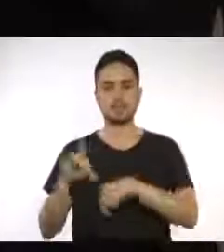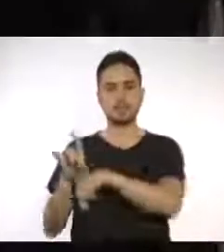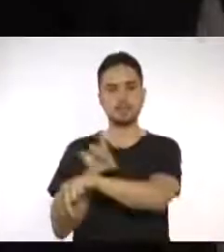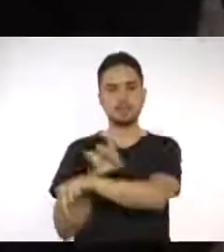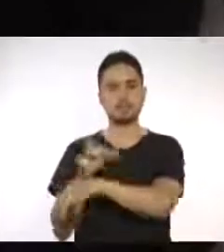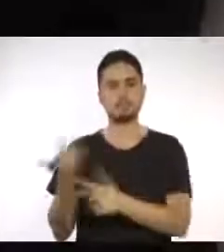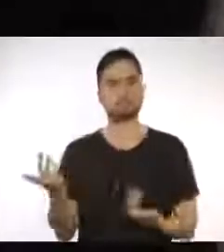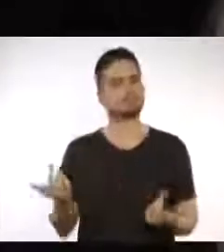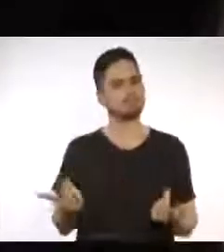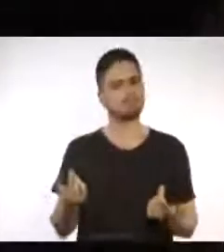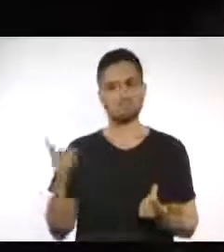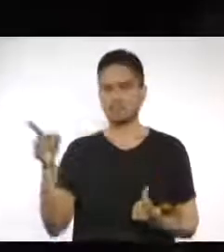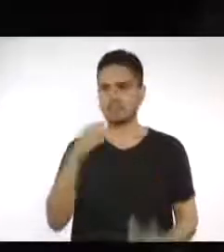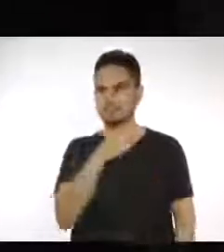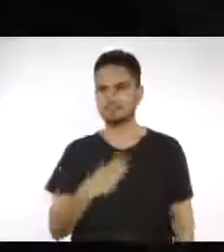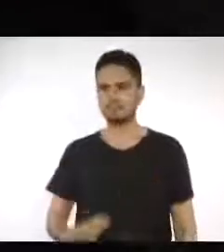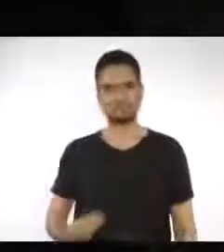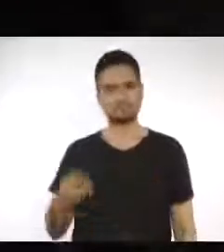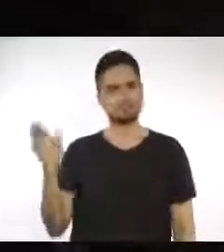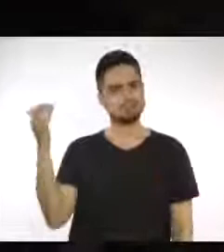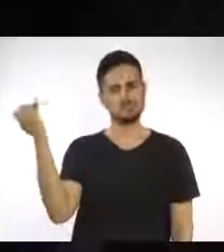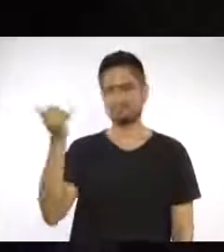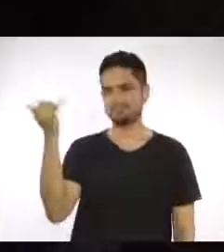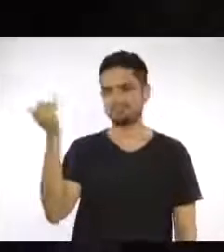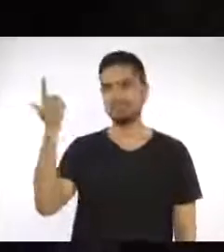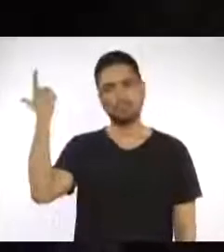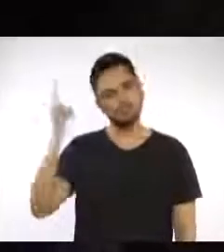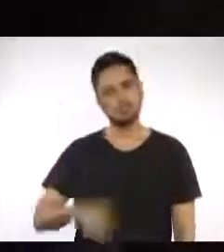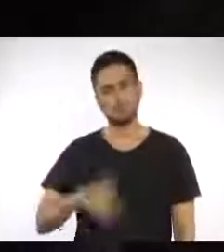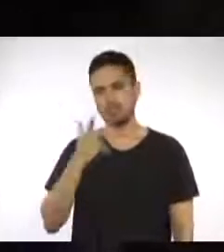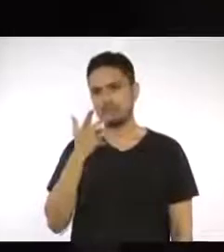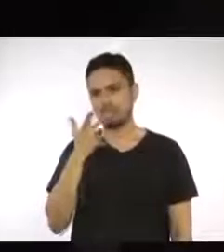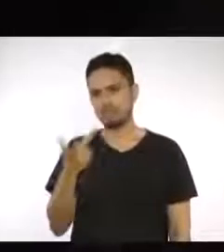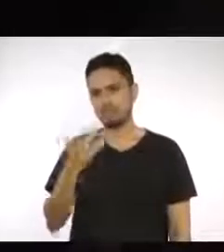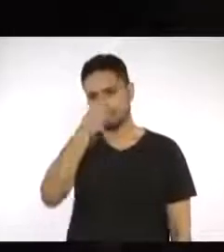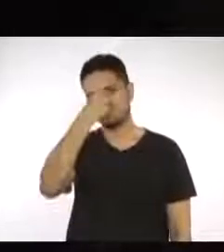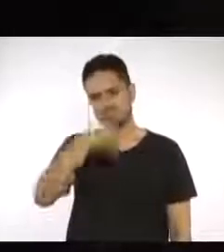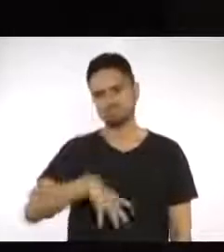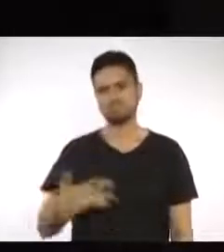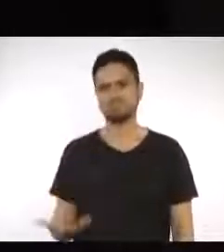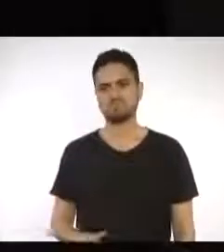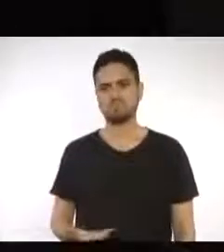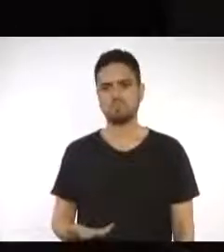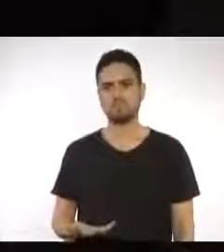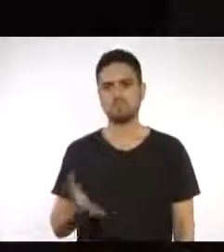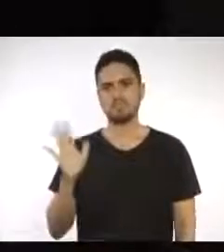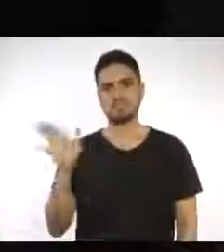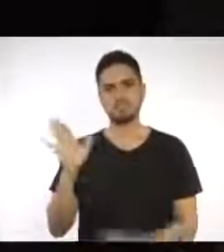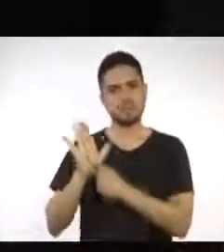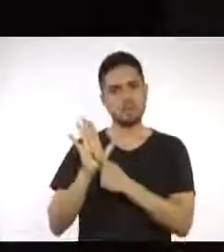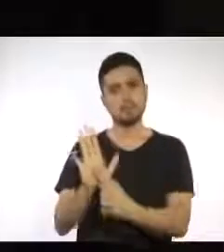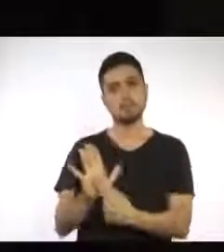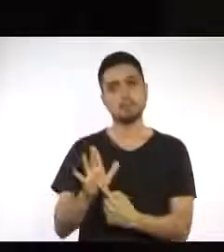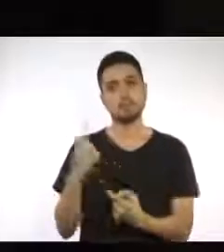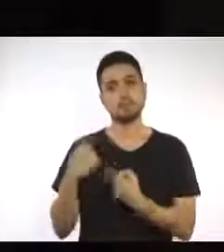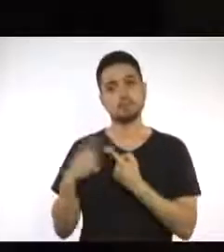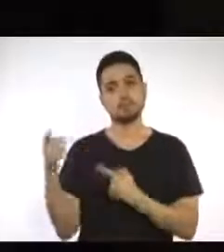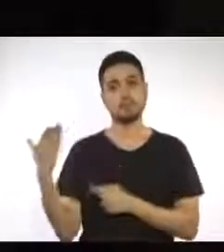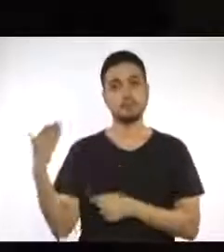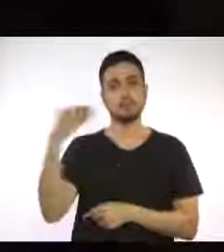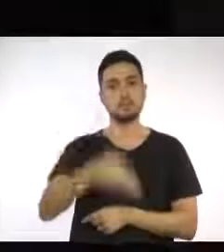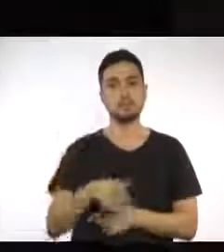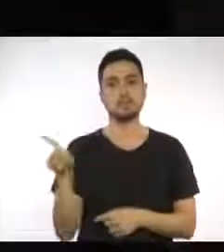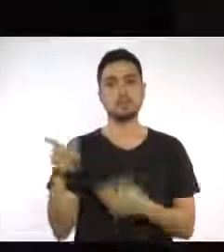uma das falas indevidas do ministro Guedes, que já mostrou a que veio. Ele